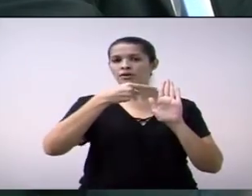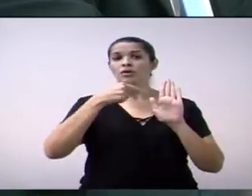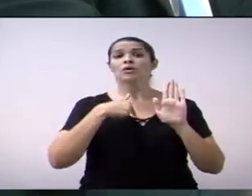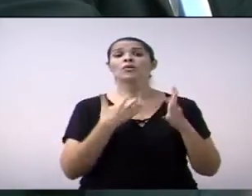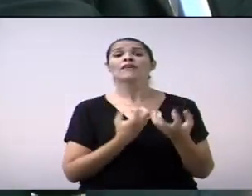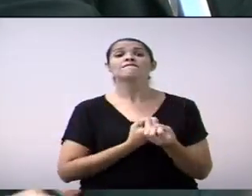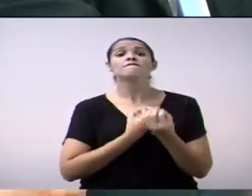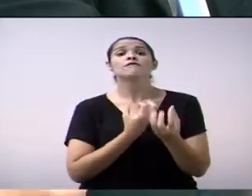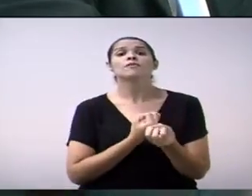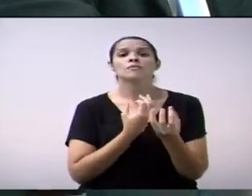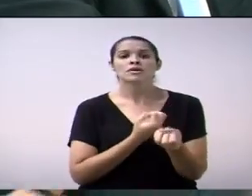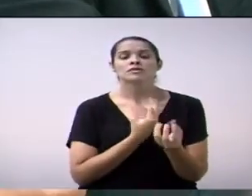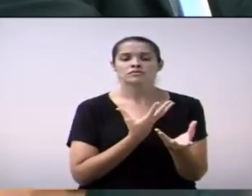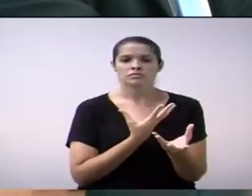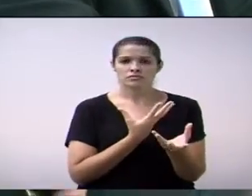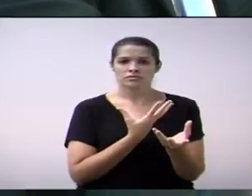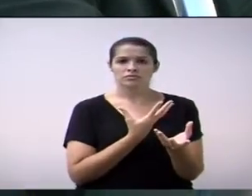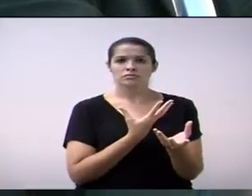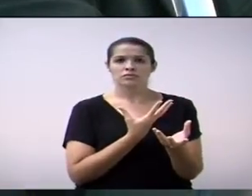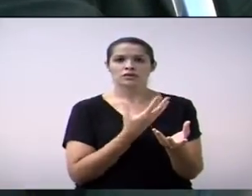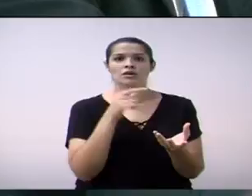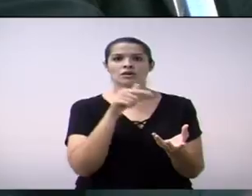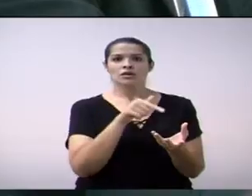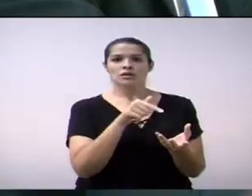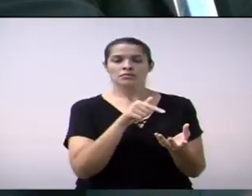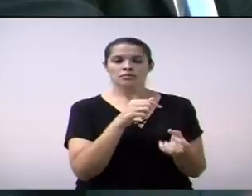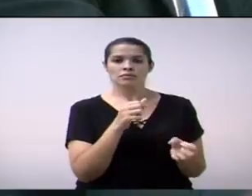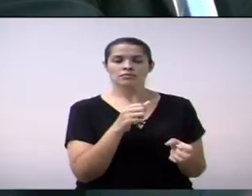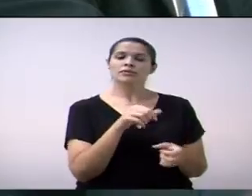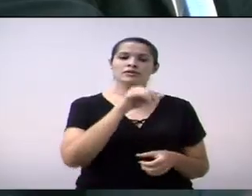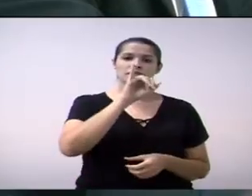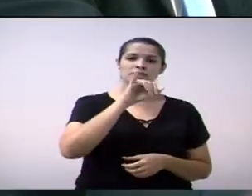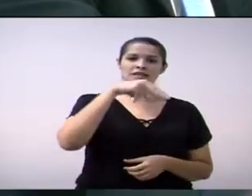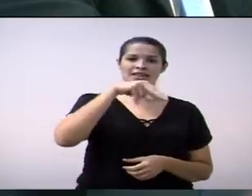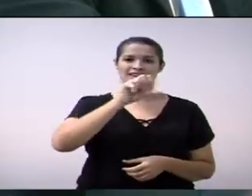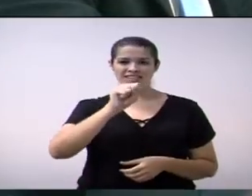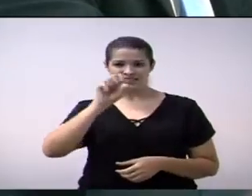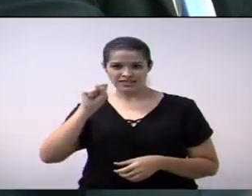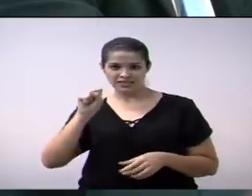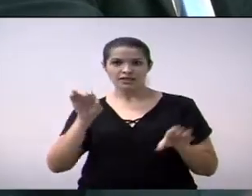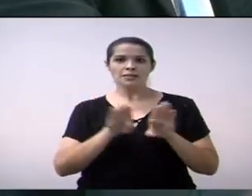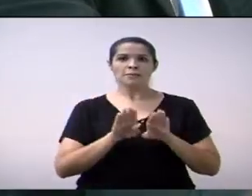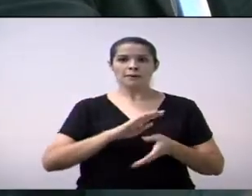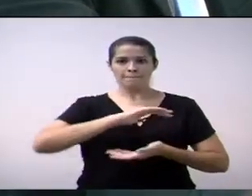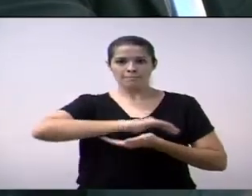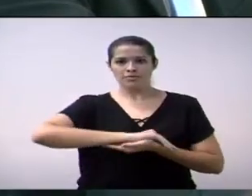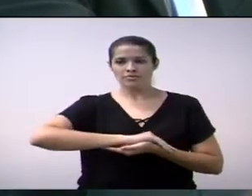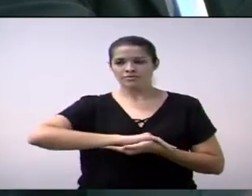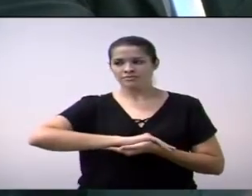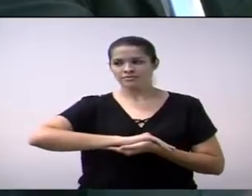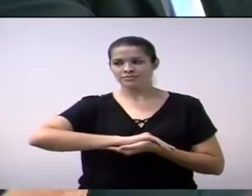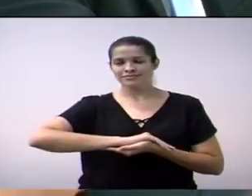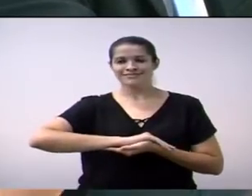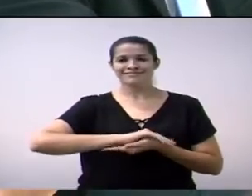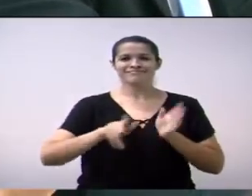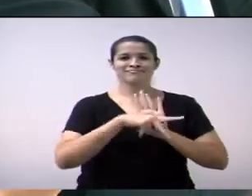informações em relação à agência do INSS e do Poupa Tempo no município de Paulínia. Então, na verdade, gente, só